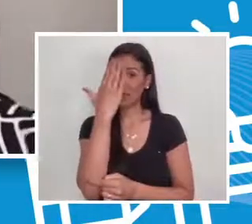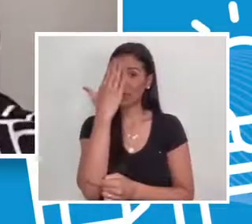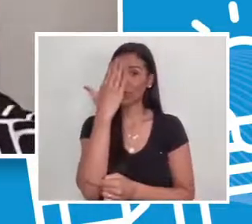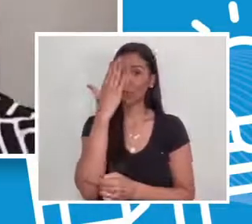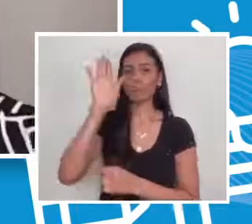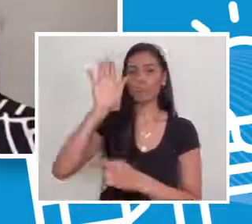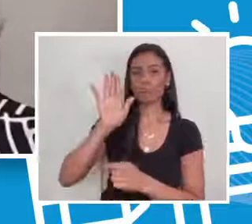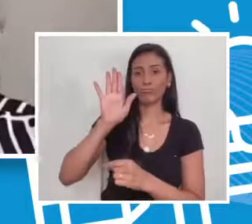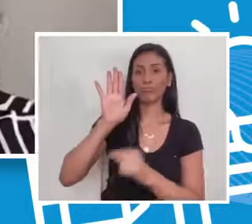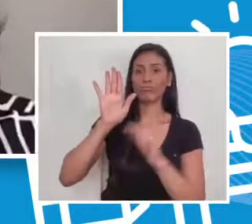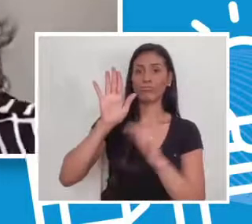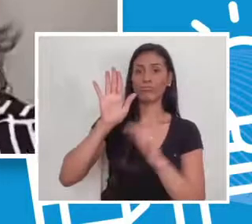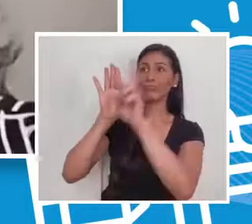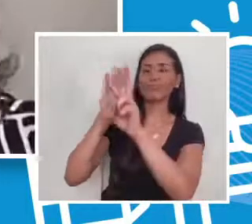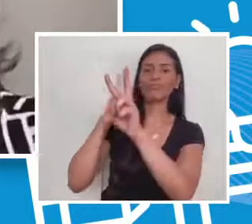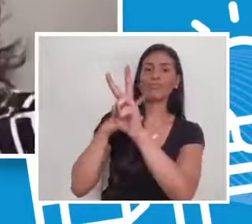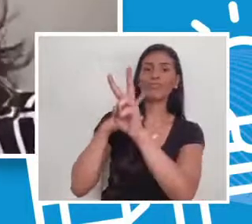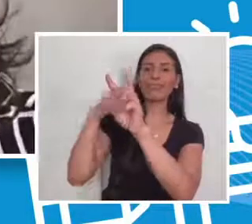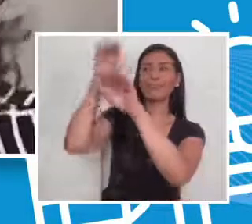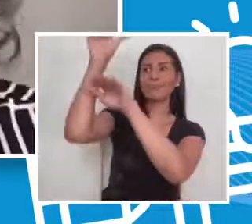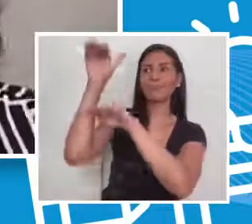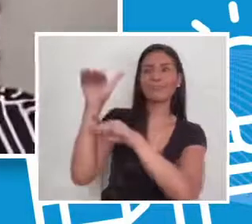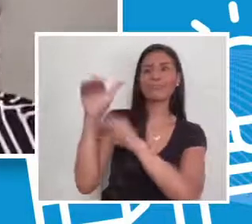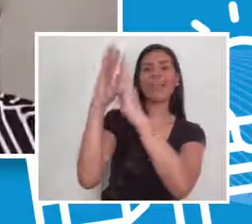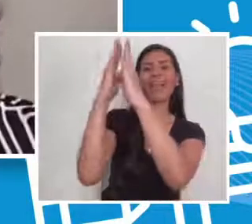bastante orgulho dos livros que ali estão.